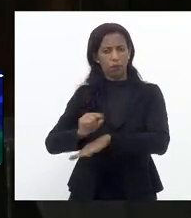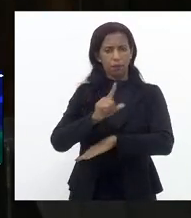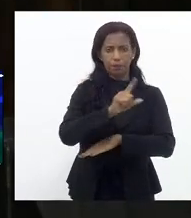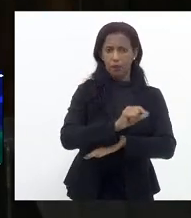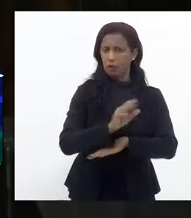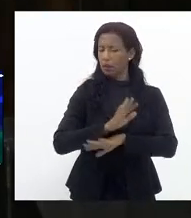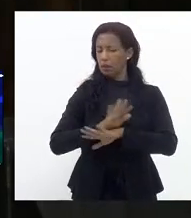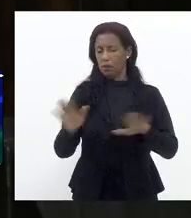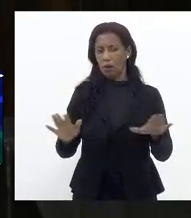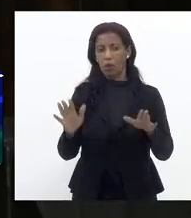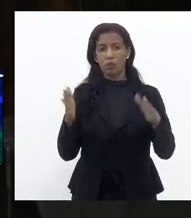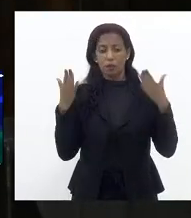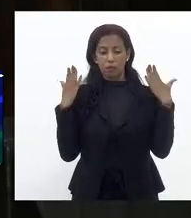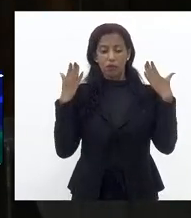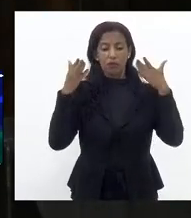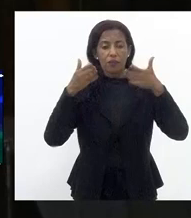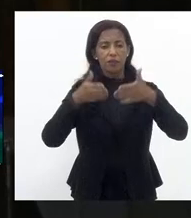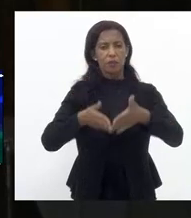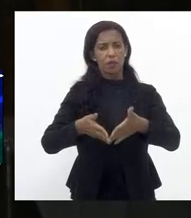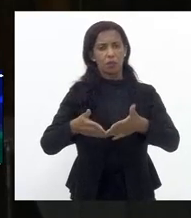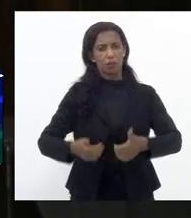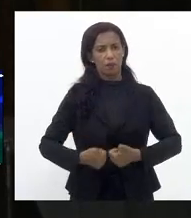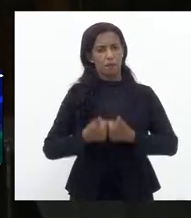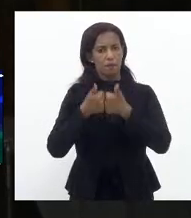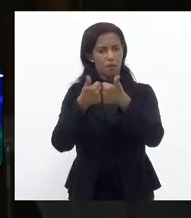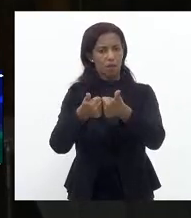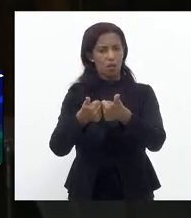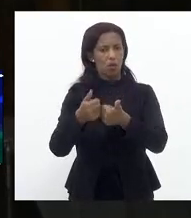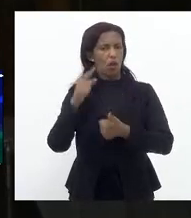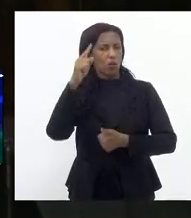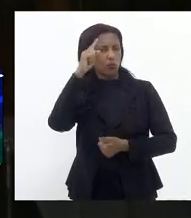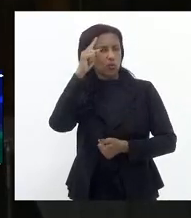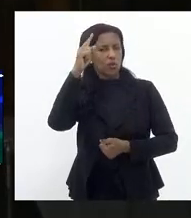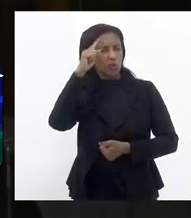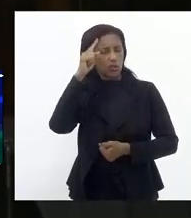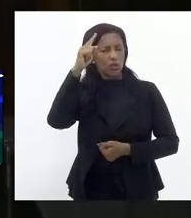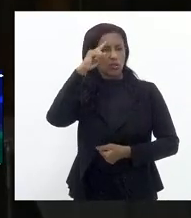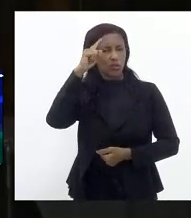sempre visando melhorar o dia a dia, o cotidiano